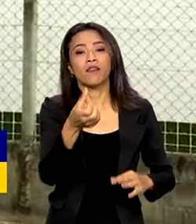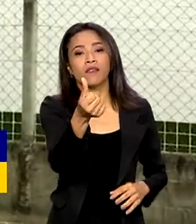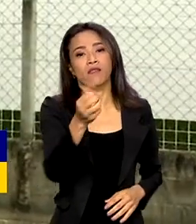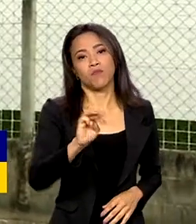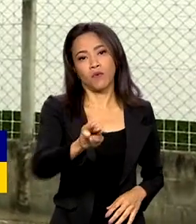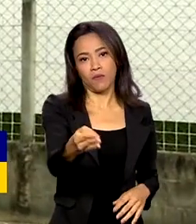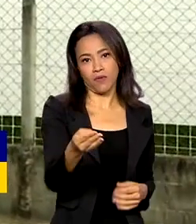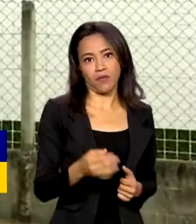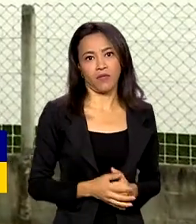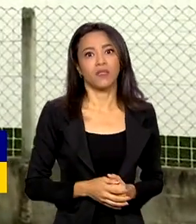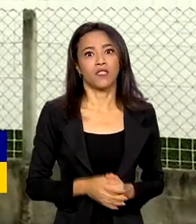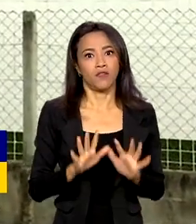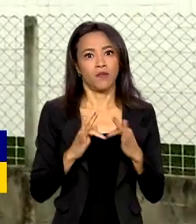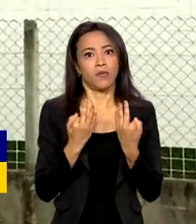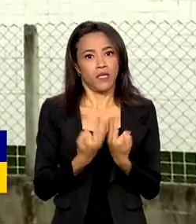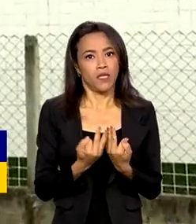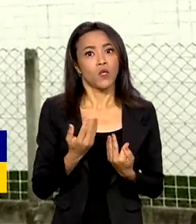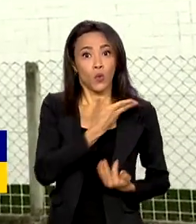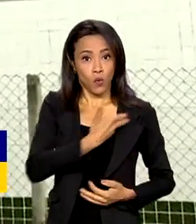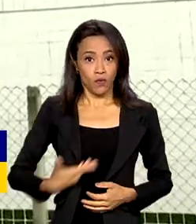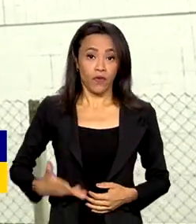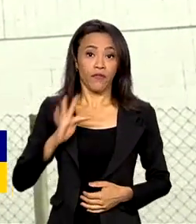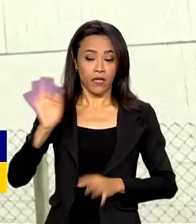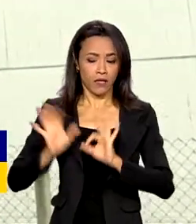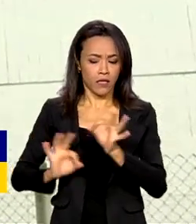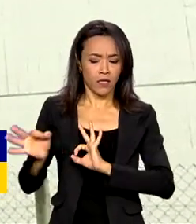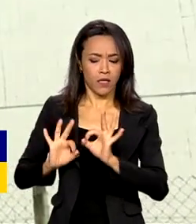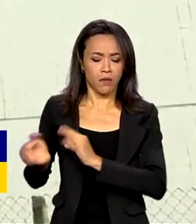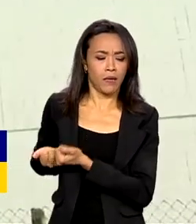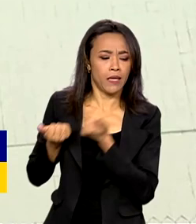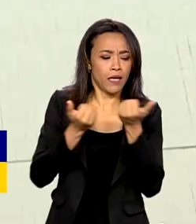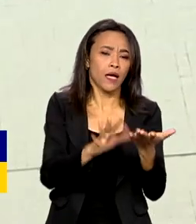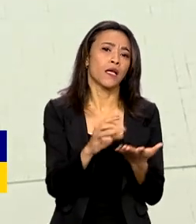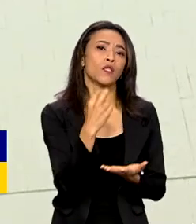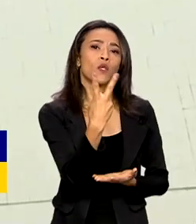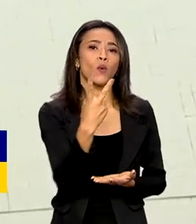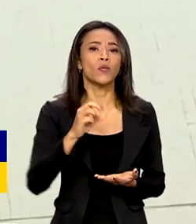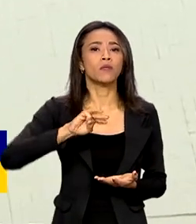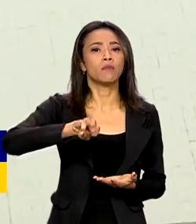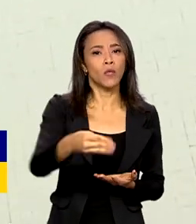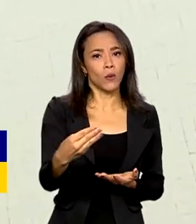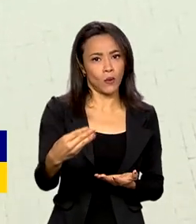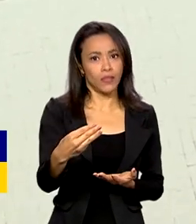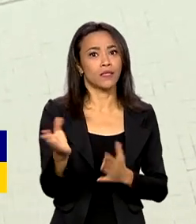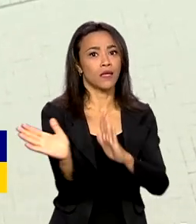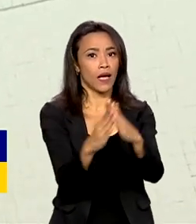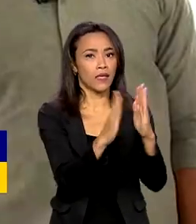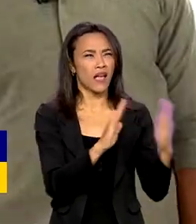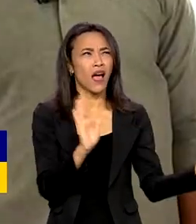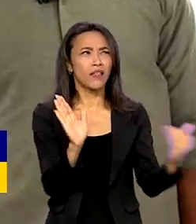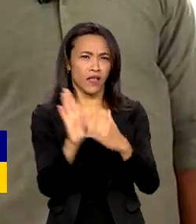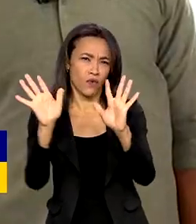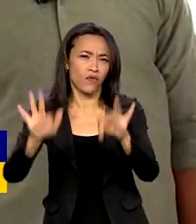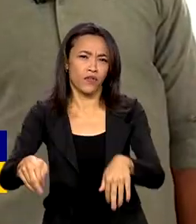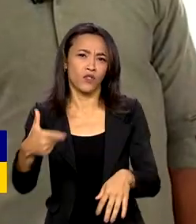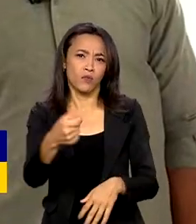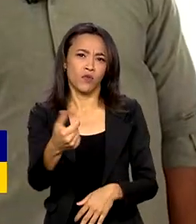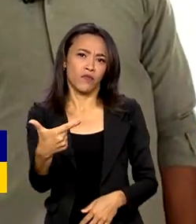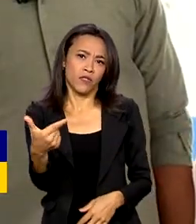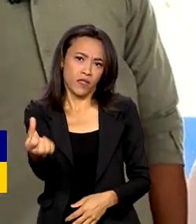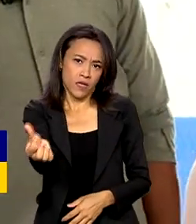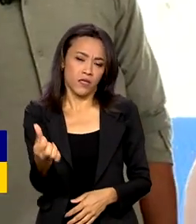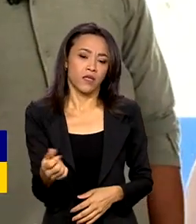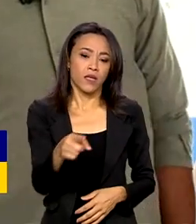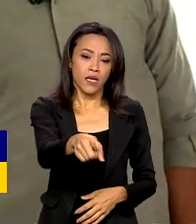o governo federal estima que conseguirá entregar 2 milhões de residências até o fim de 2026 nós encontramos